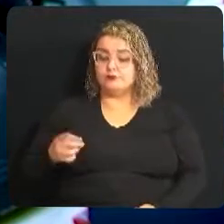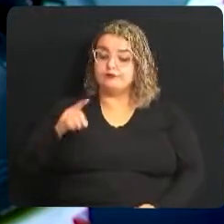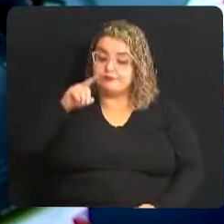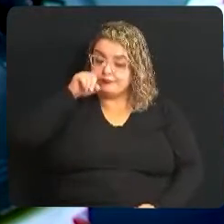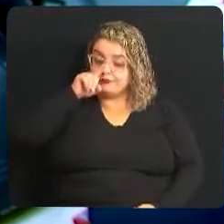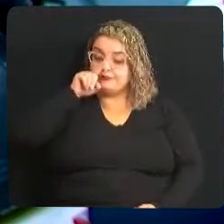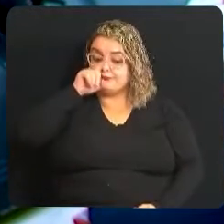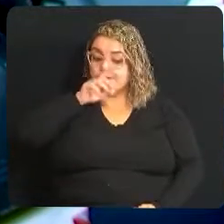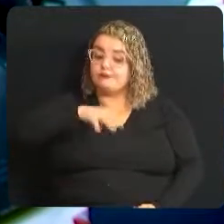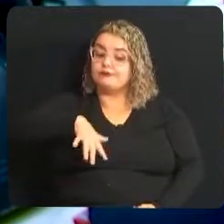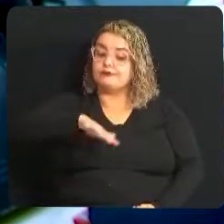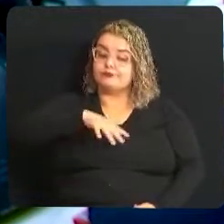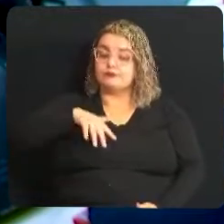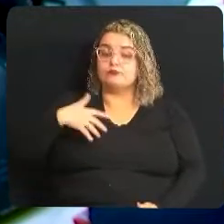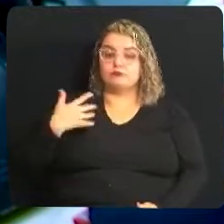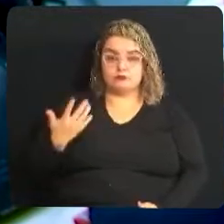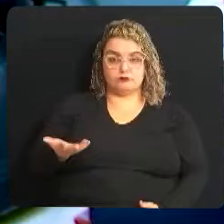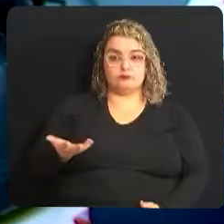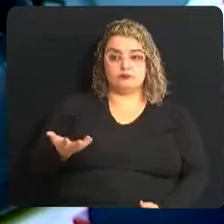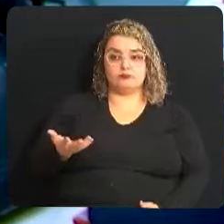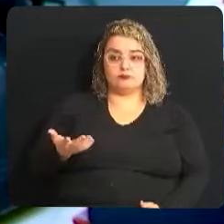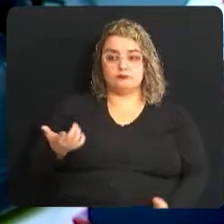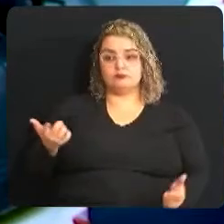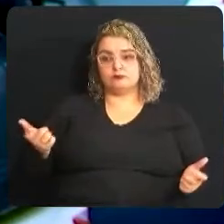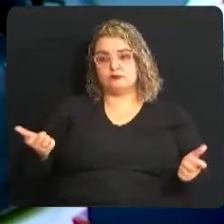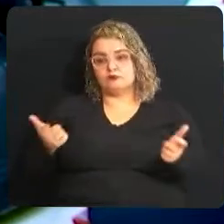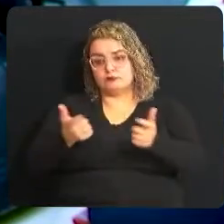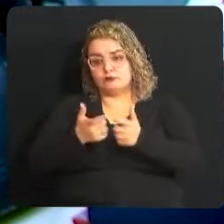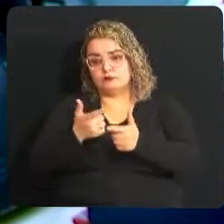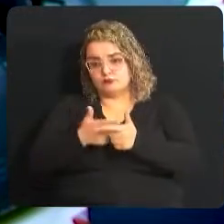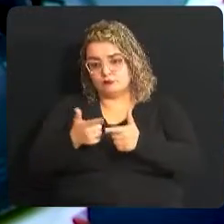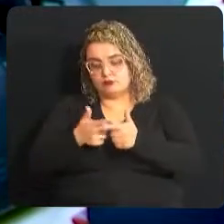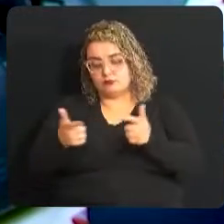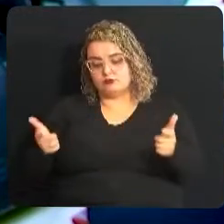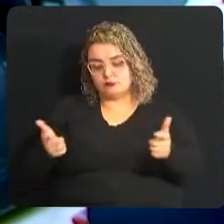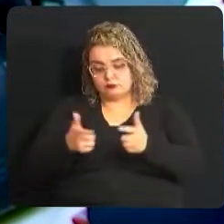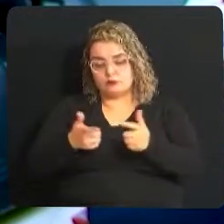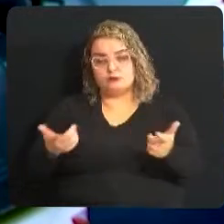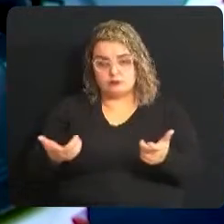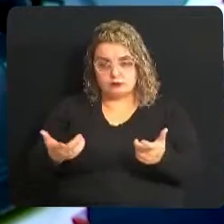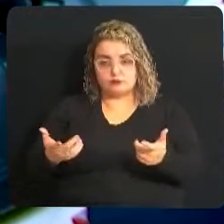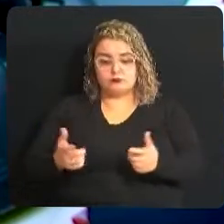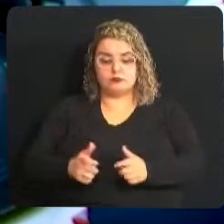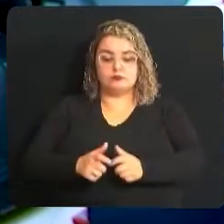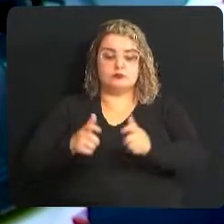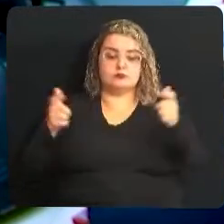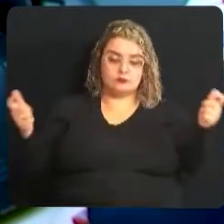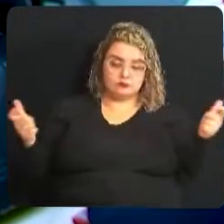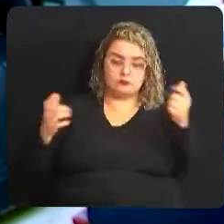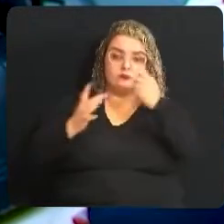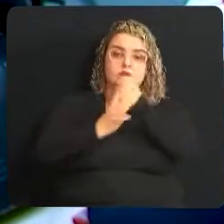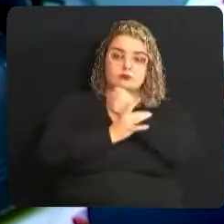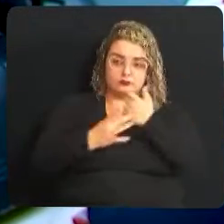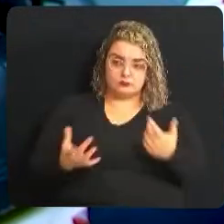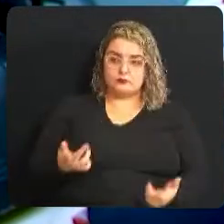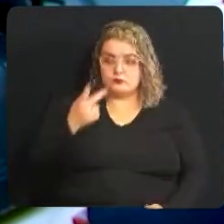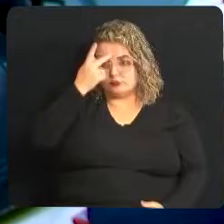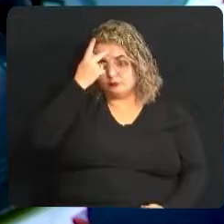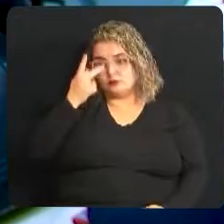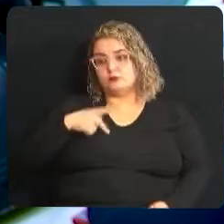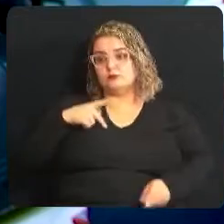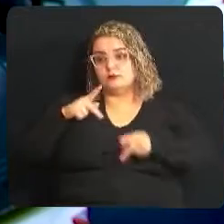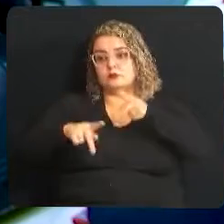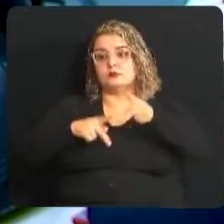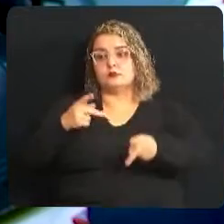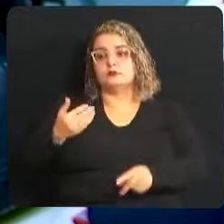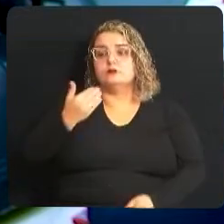risco ali. Então, a fim de minimizar esses riscos e aumentar a segurança, na verdade, a própria população